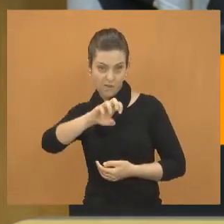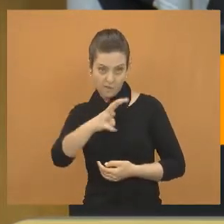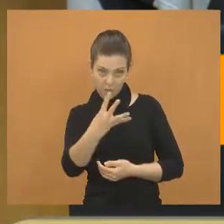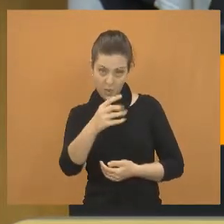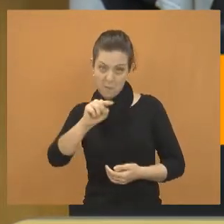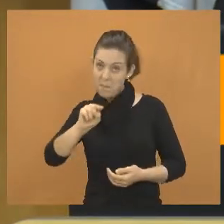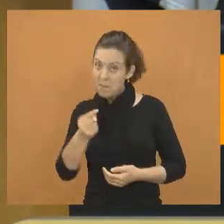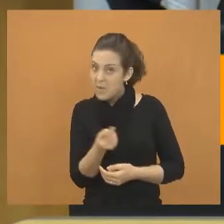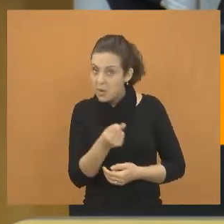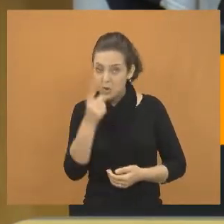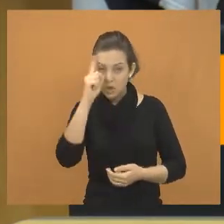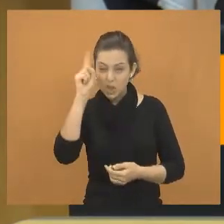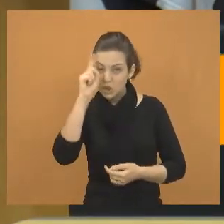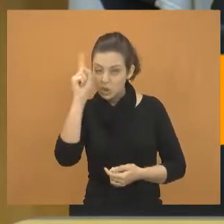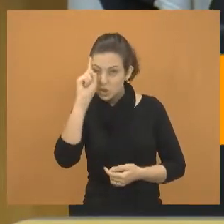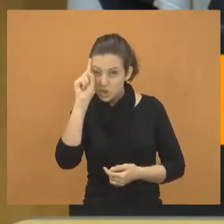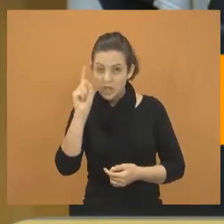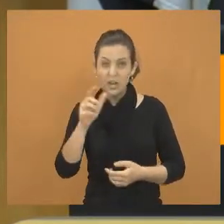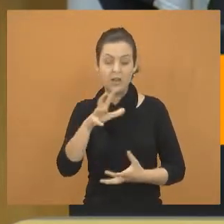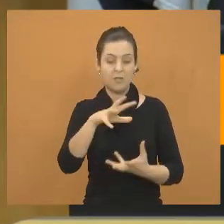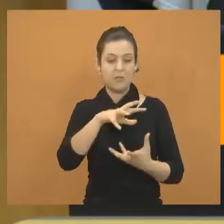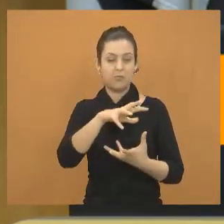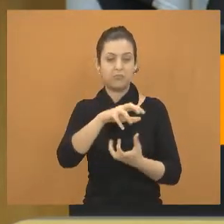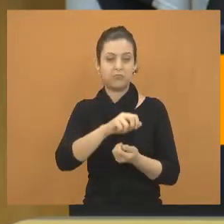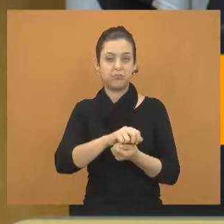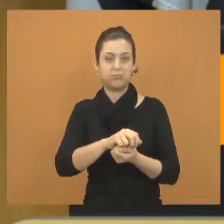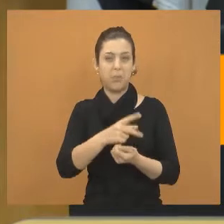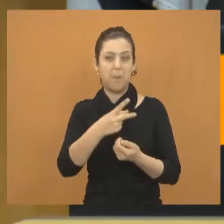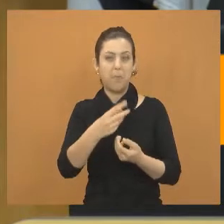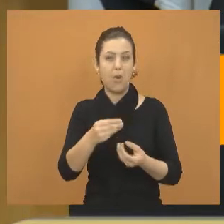594 mil por dia vai virar pó.